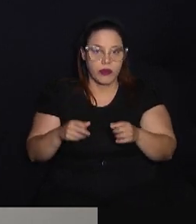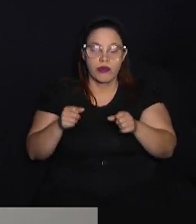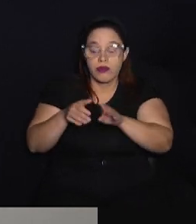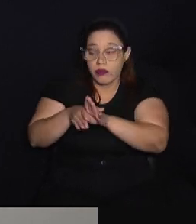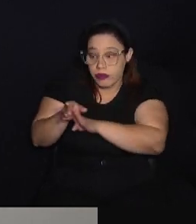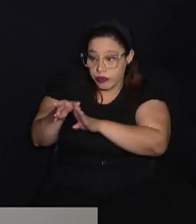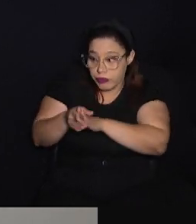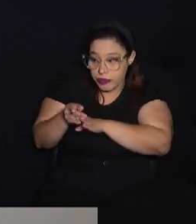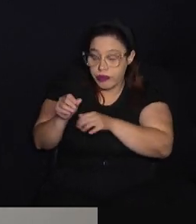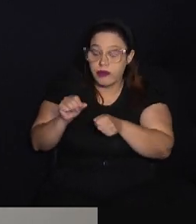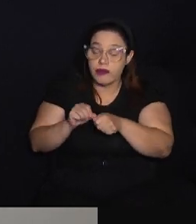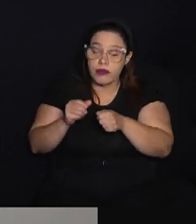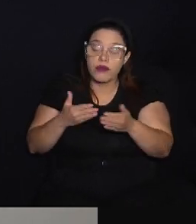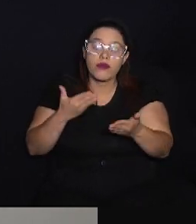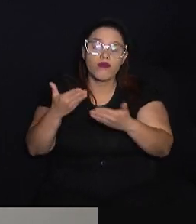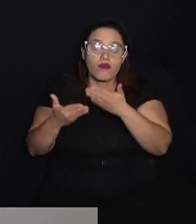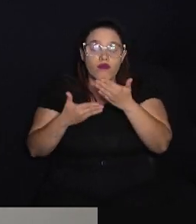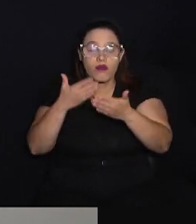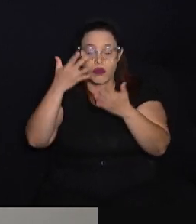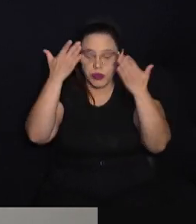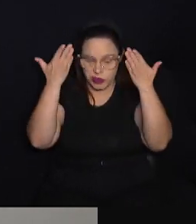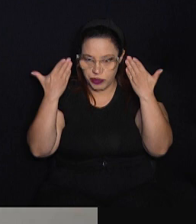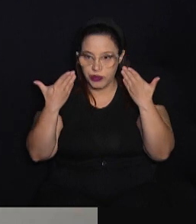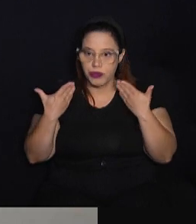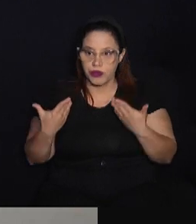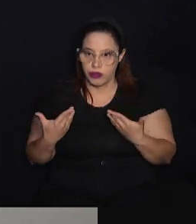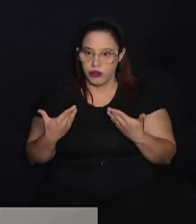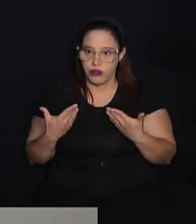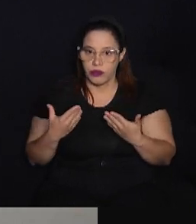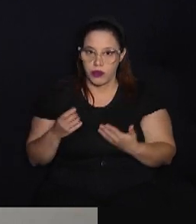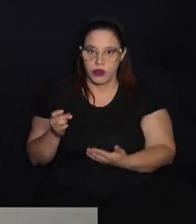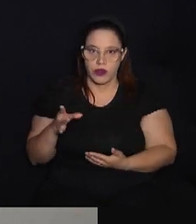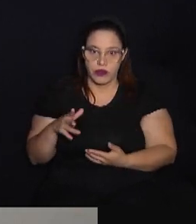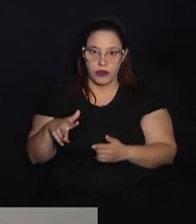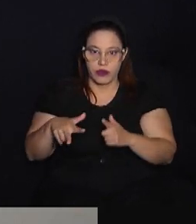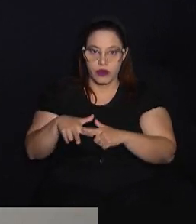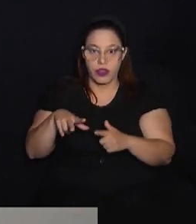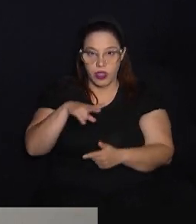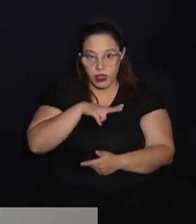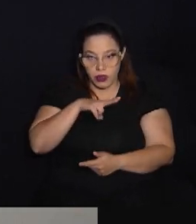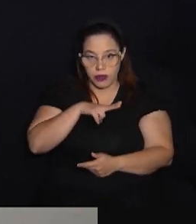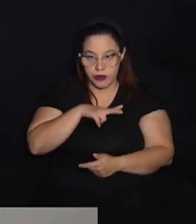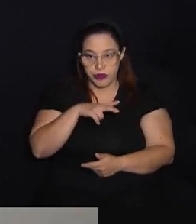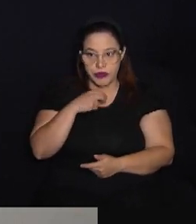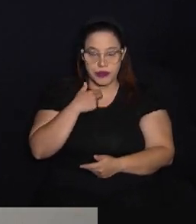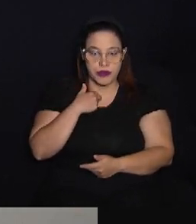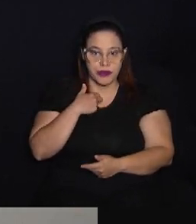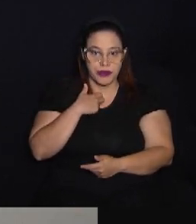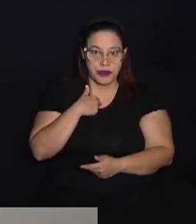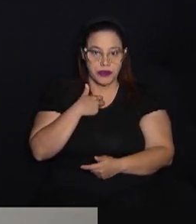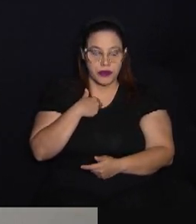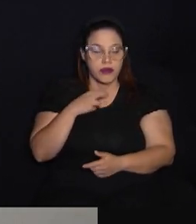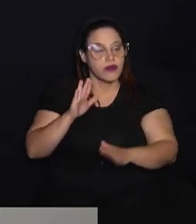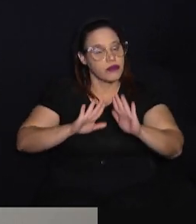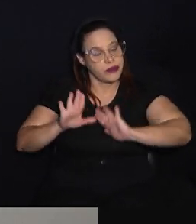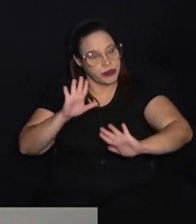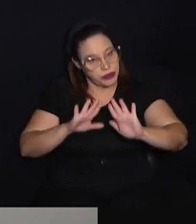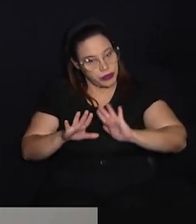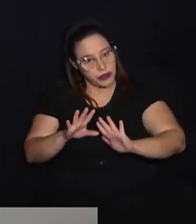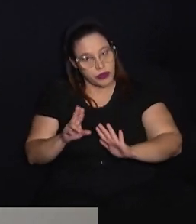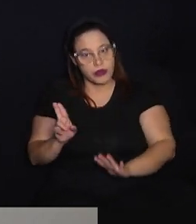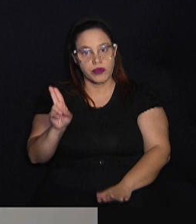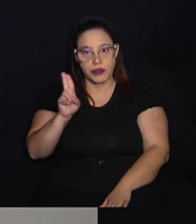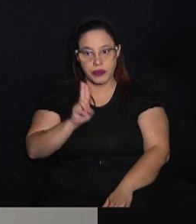orienta que façam essa rotina de cuidados com a pele. Já para o paciente com vitiligo, a gente tem, além desses cuidados, o